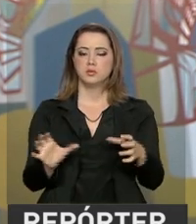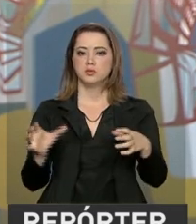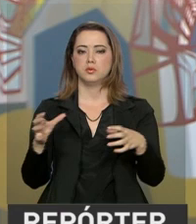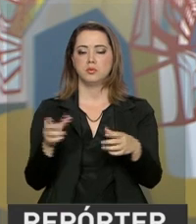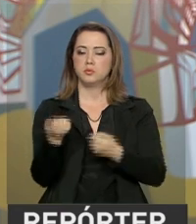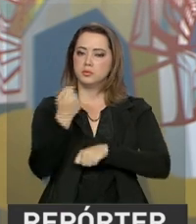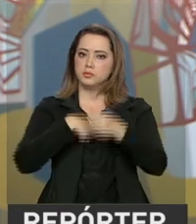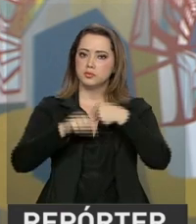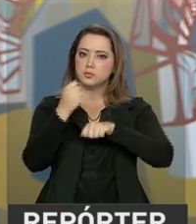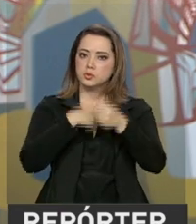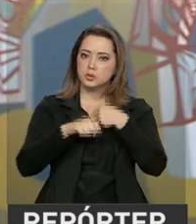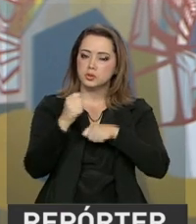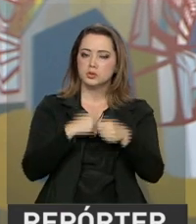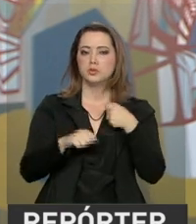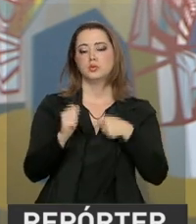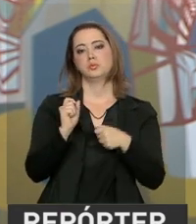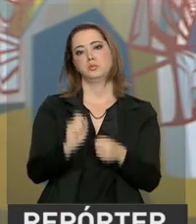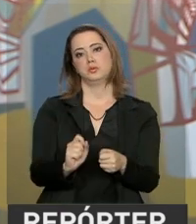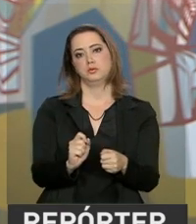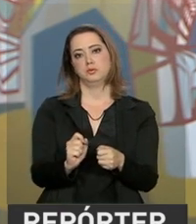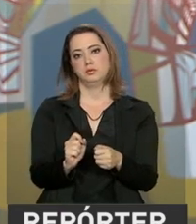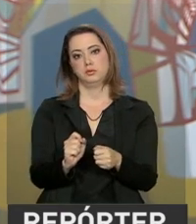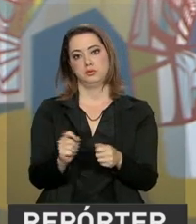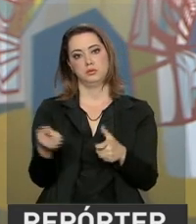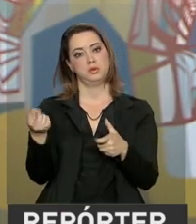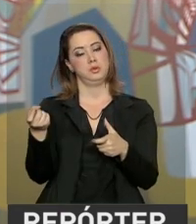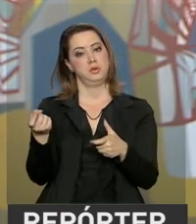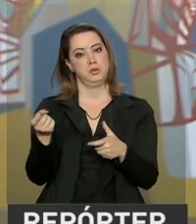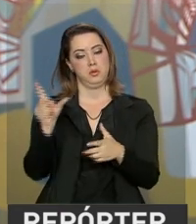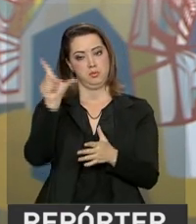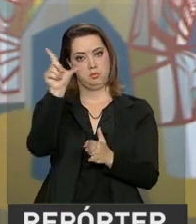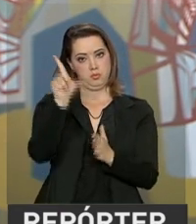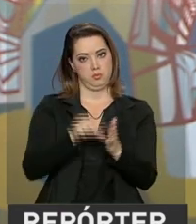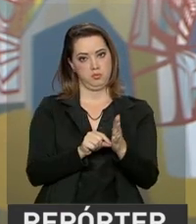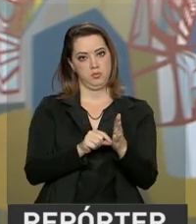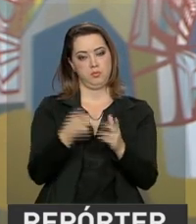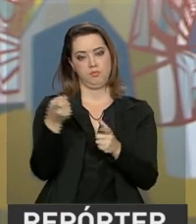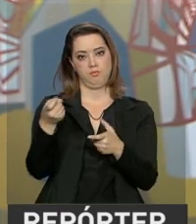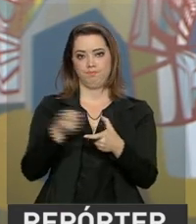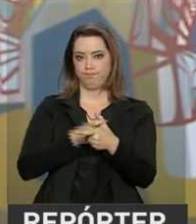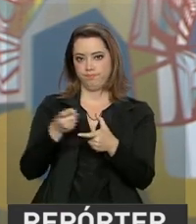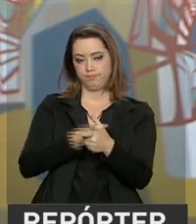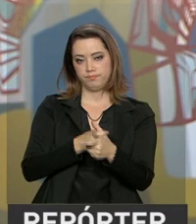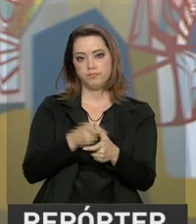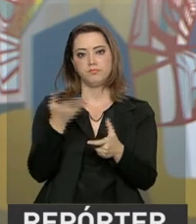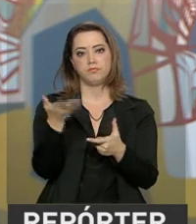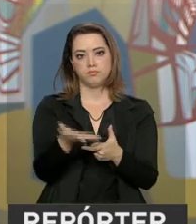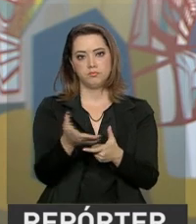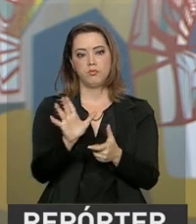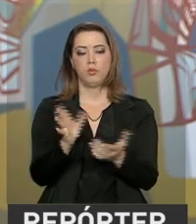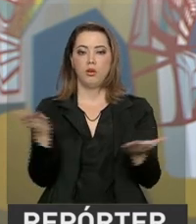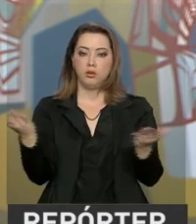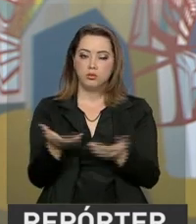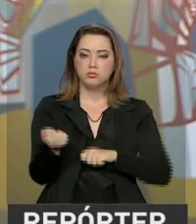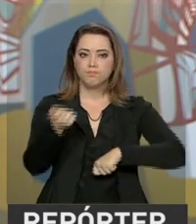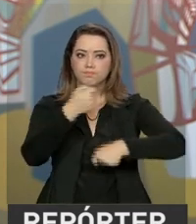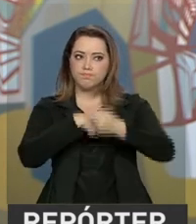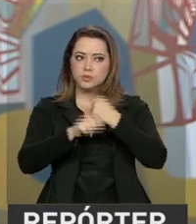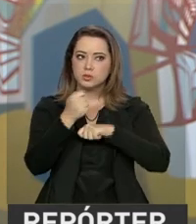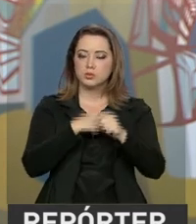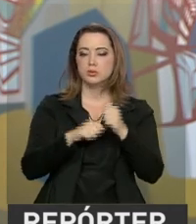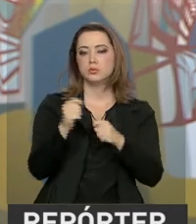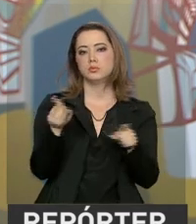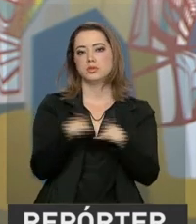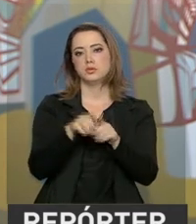estatal que busca vender ativo ativos para fazer frente aí a um alto endividamento em um cenário também de